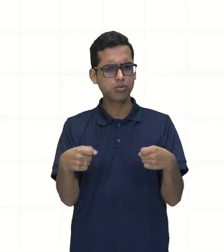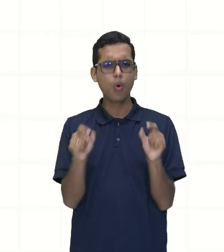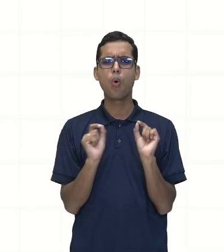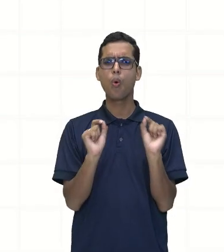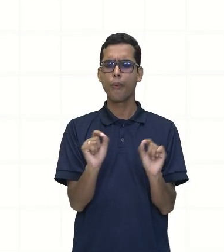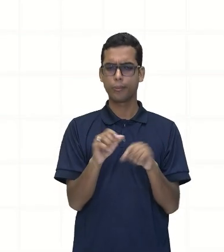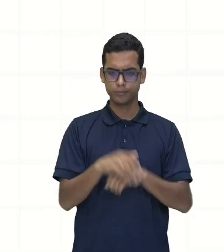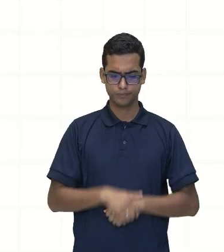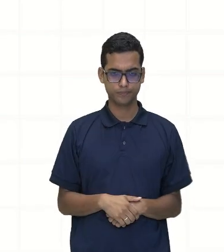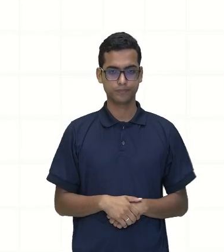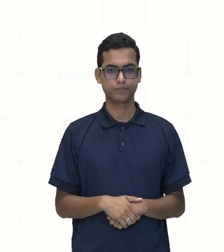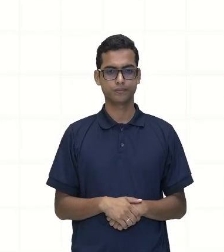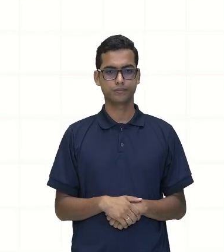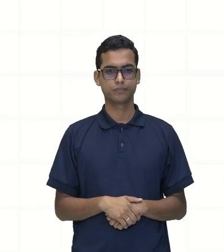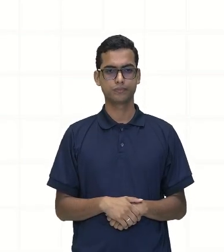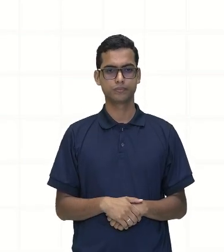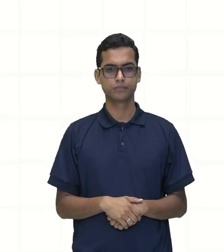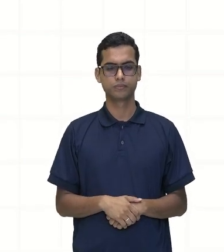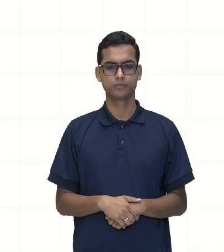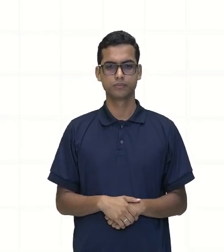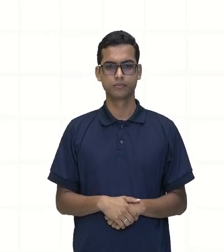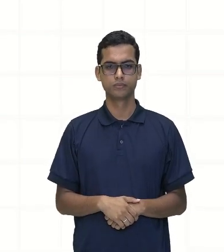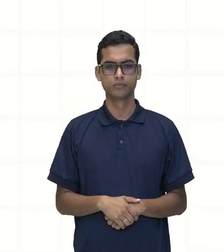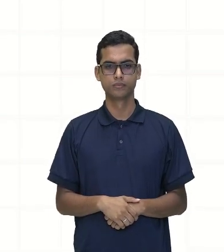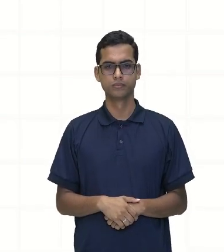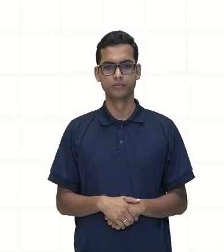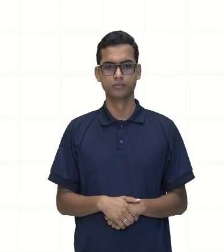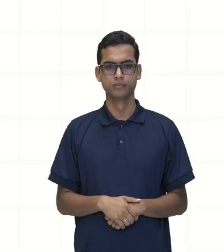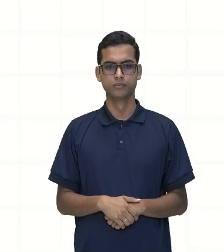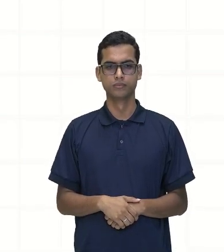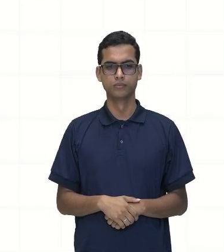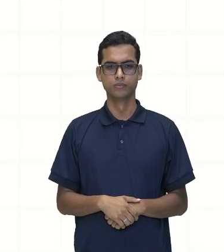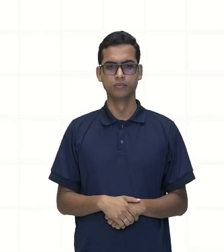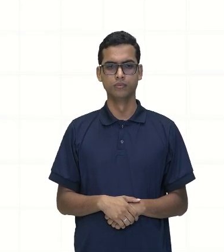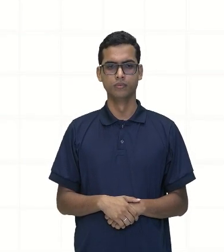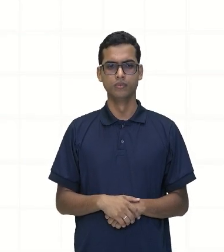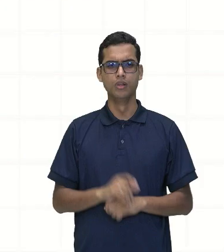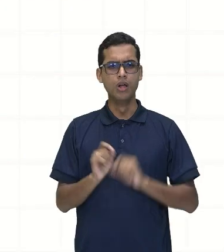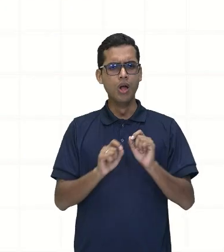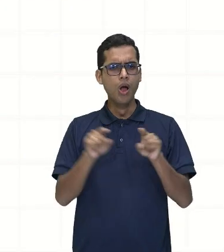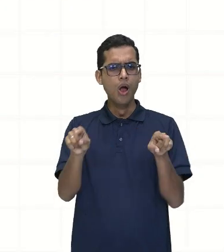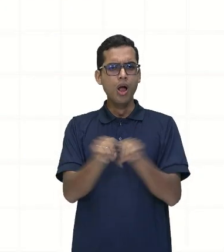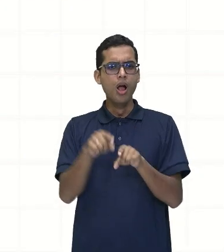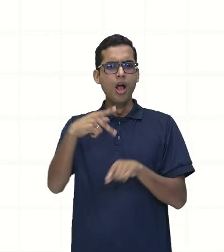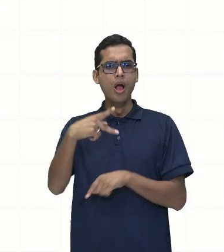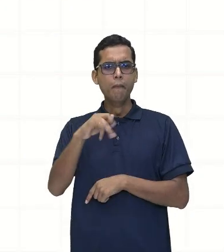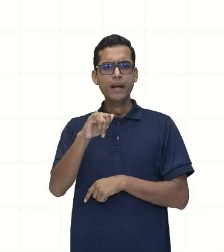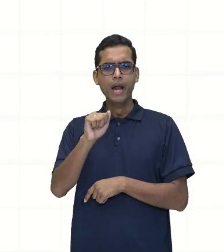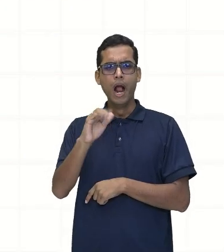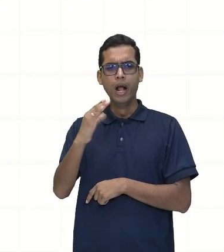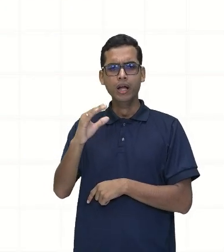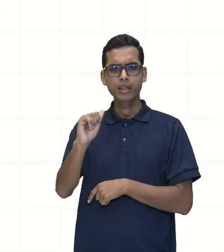Aí nós temos os piaçabeiros, por exemplo, eles subsistem, né, por conta dessa atividade,